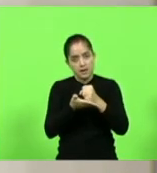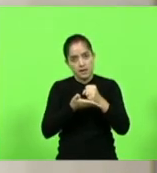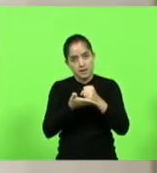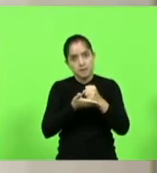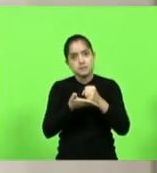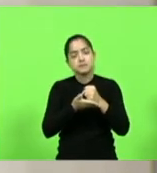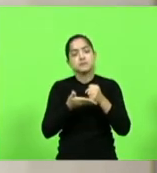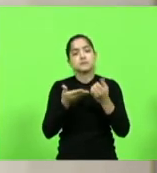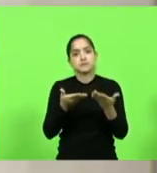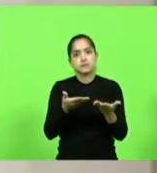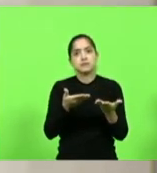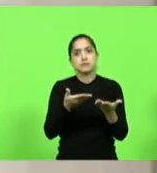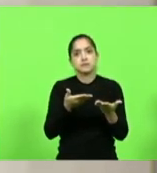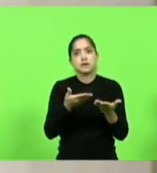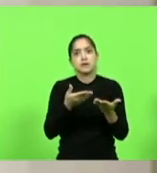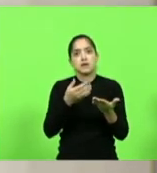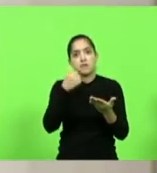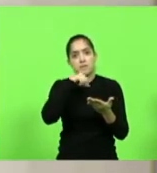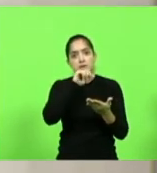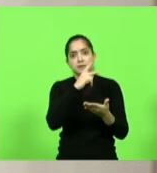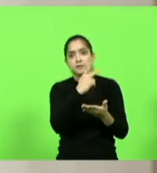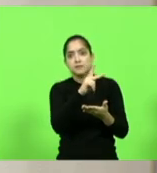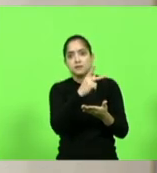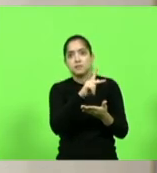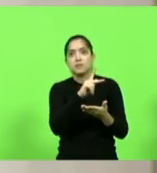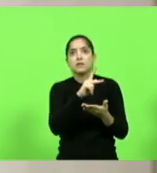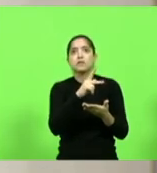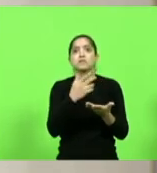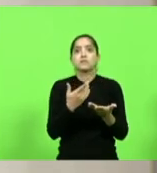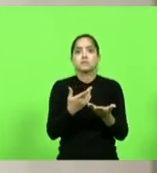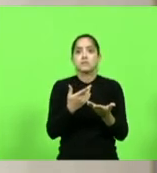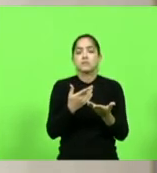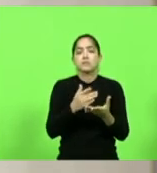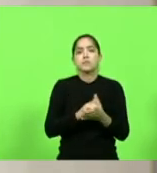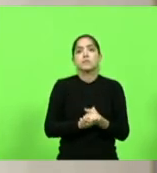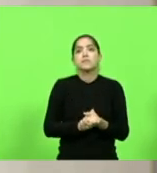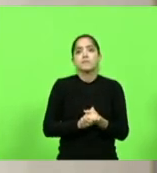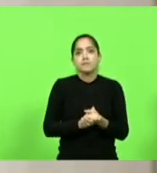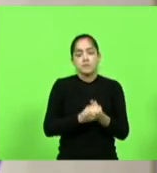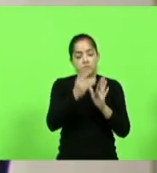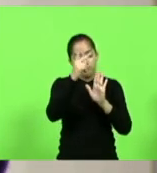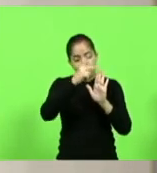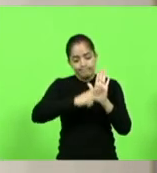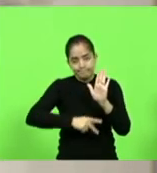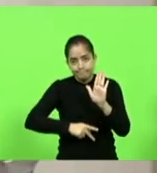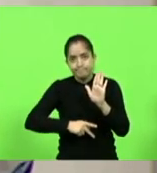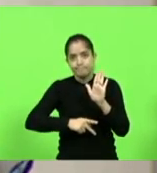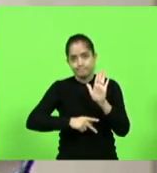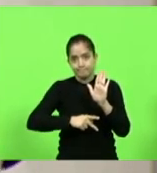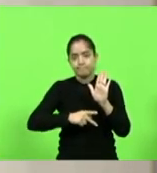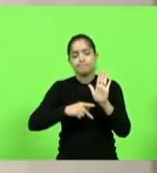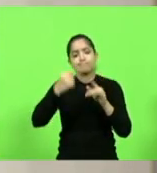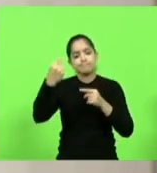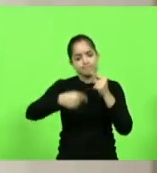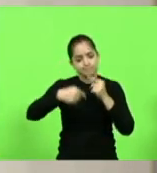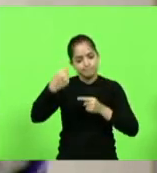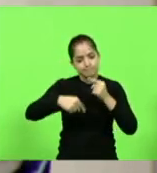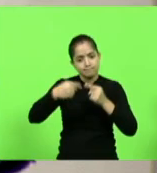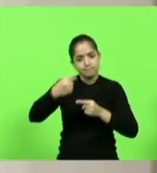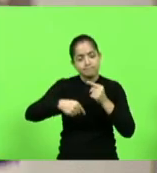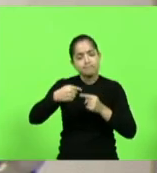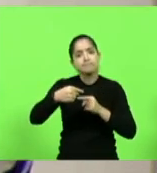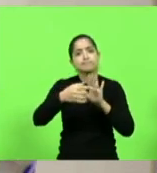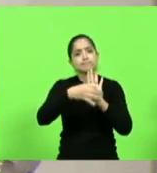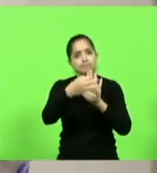Itajaí, sua mãe é de lá, que devolva o quanto antes esse projeto e que se debata aqui os